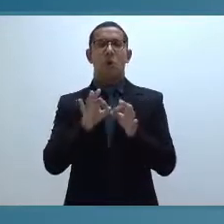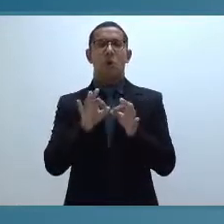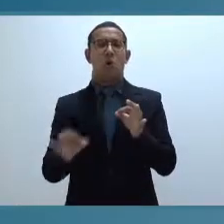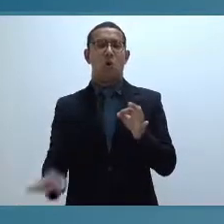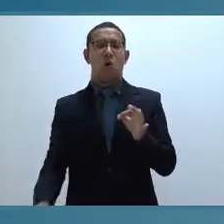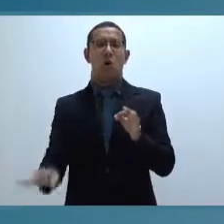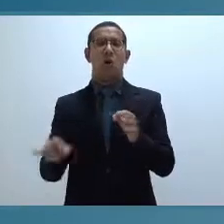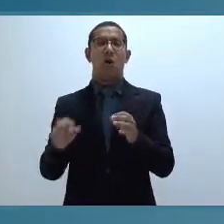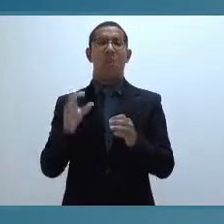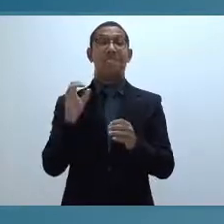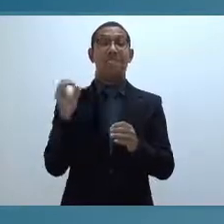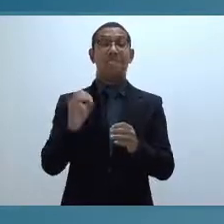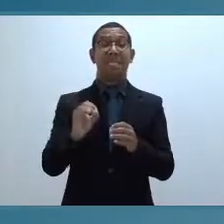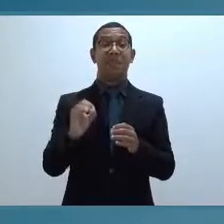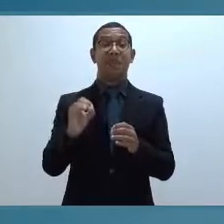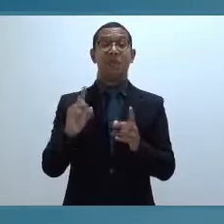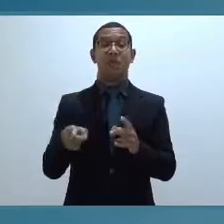de